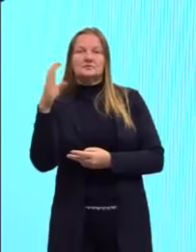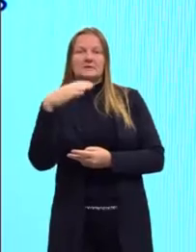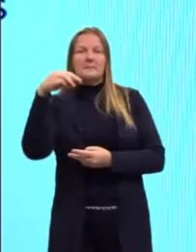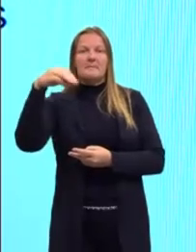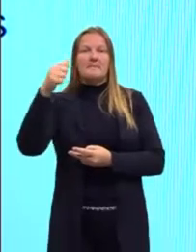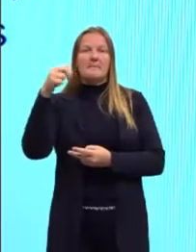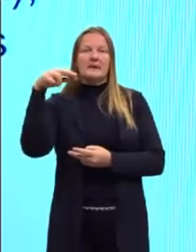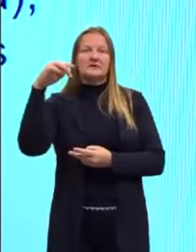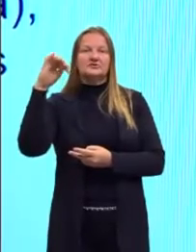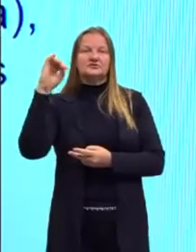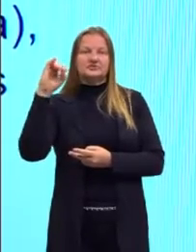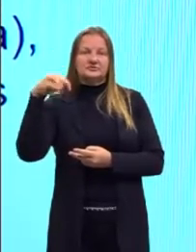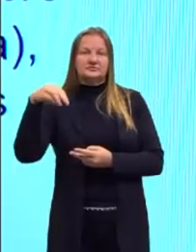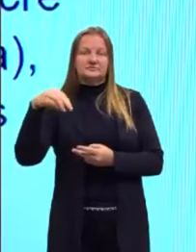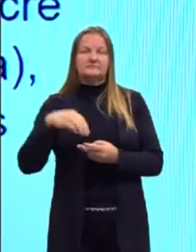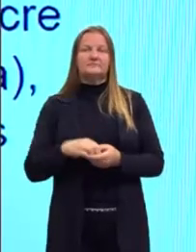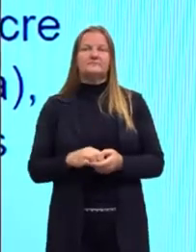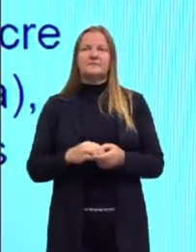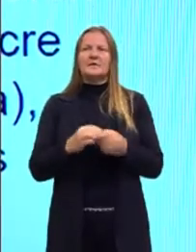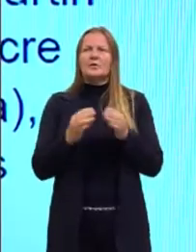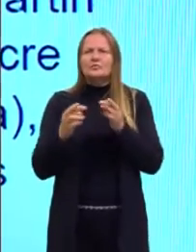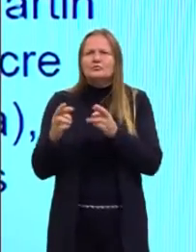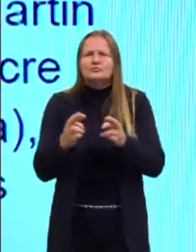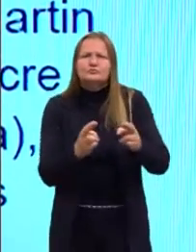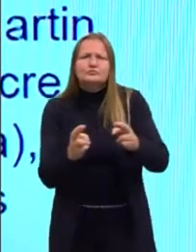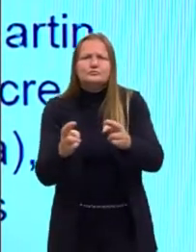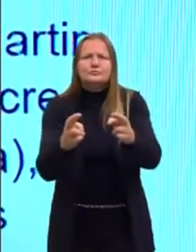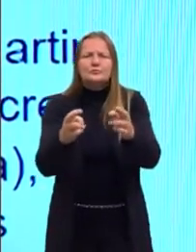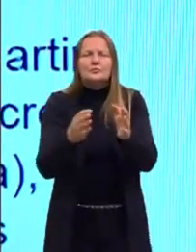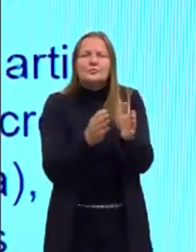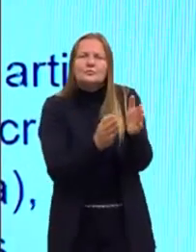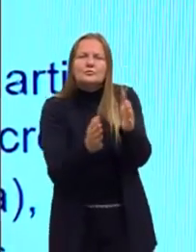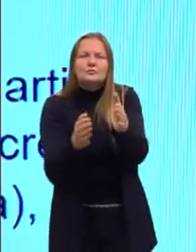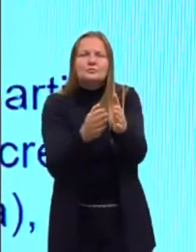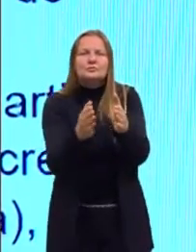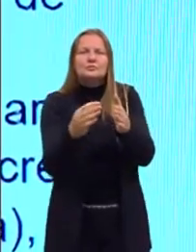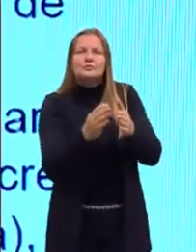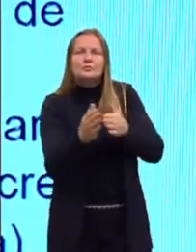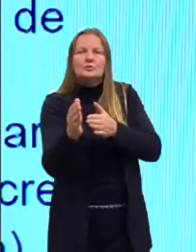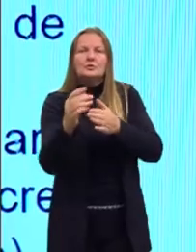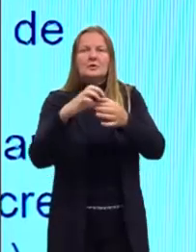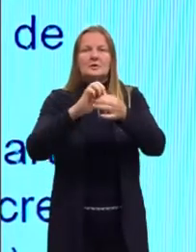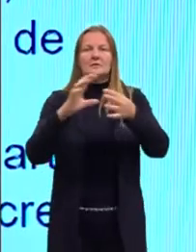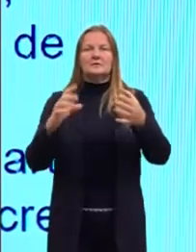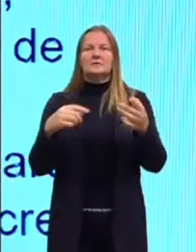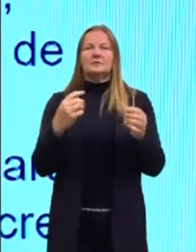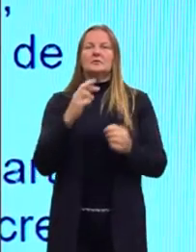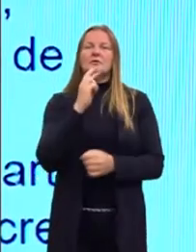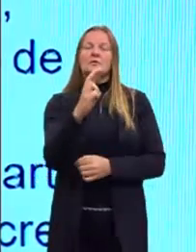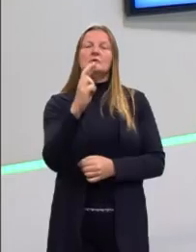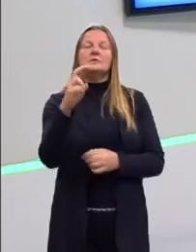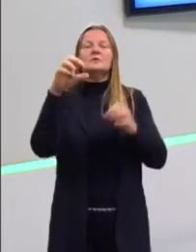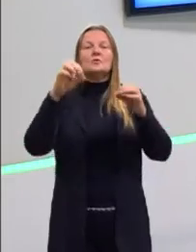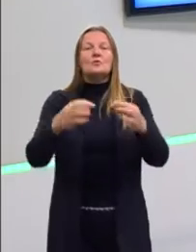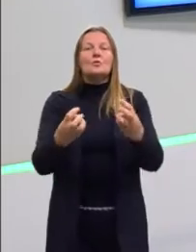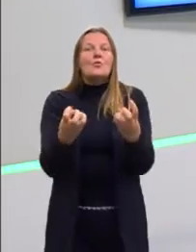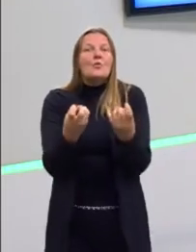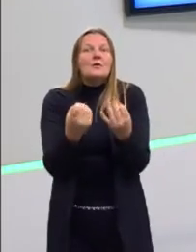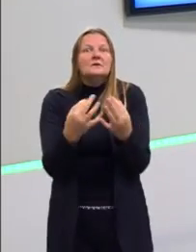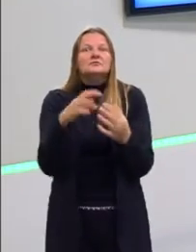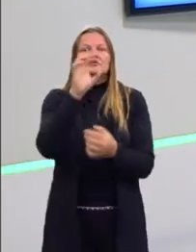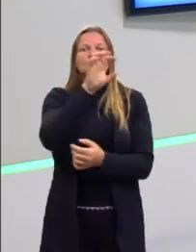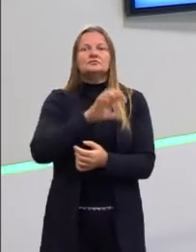certo gurizada aí tá mostrando para vocês né eu a rota que nós temos da Rota da liberdade e respondendo sobre a questão de